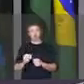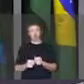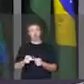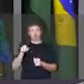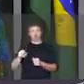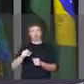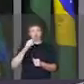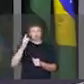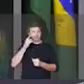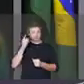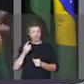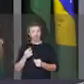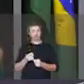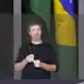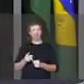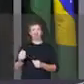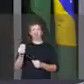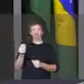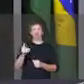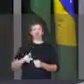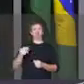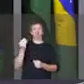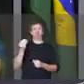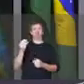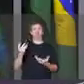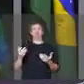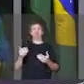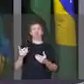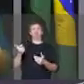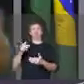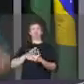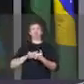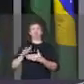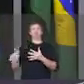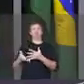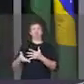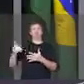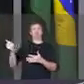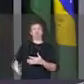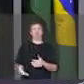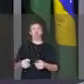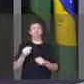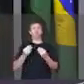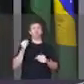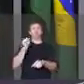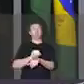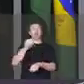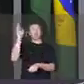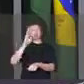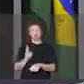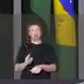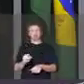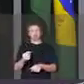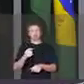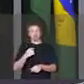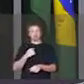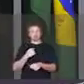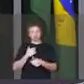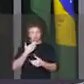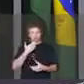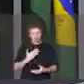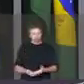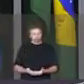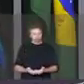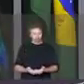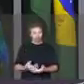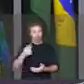deputado, ele não serve para nada, ele é um zé ninguém, como que ele consegue fazer o Brasil parar? Quando eu ouço isso, o que eu